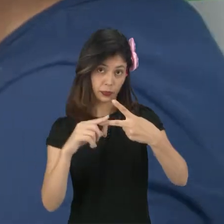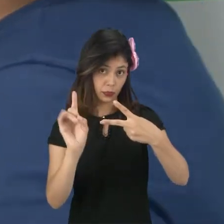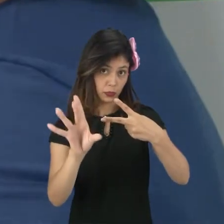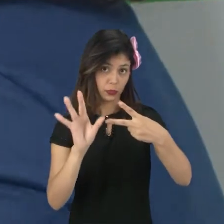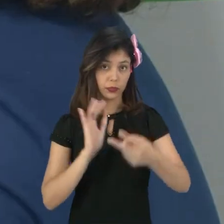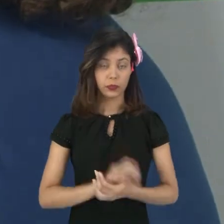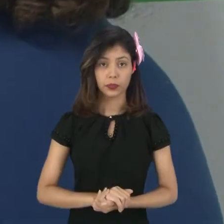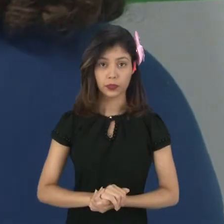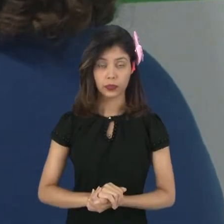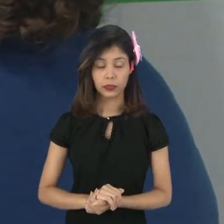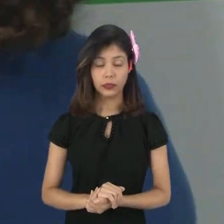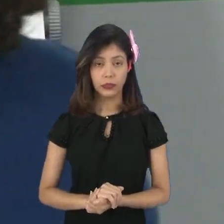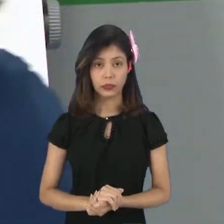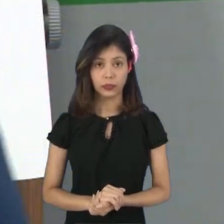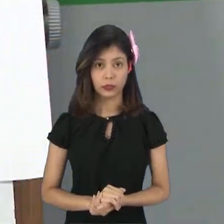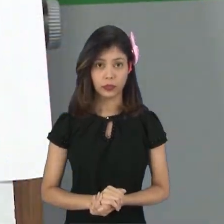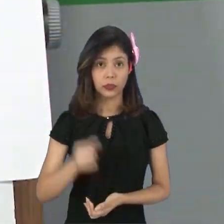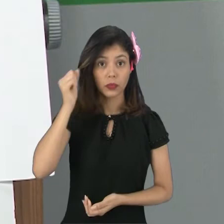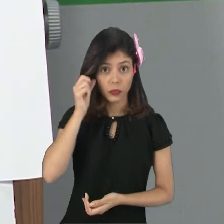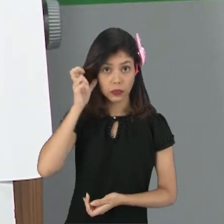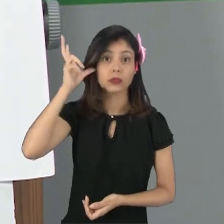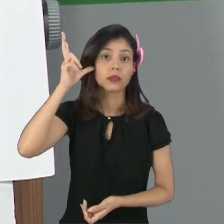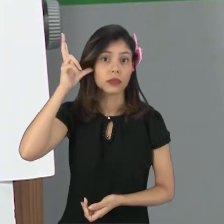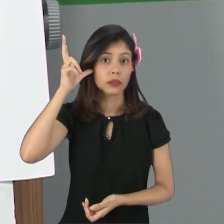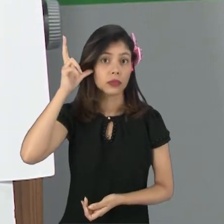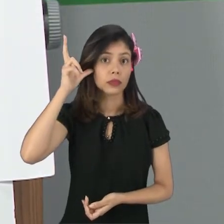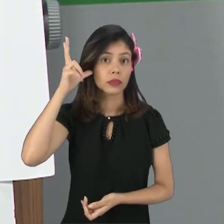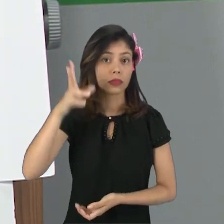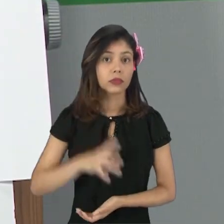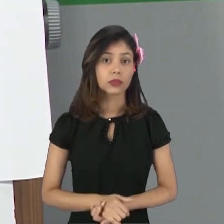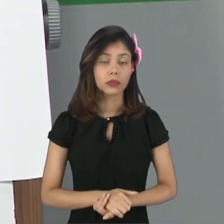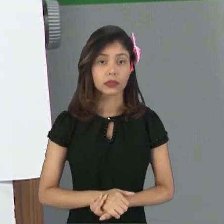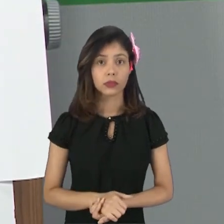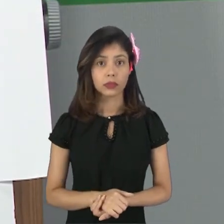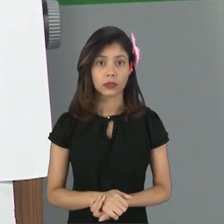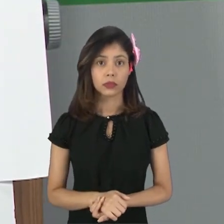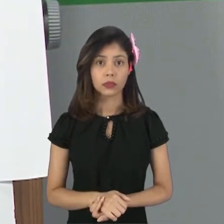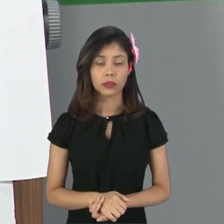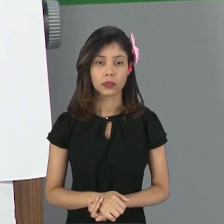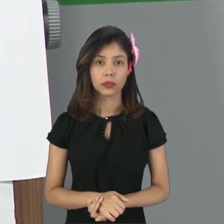lá? Conhecimentos sobre